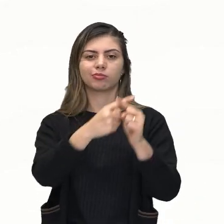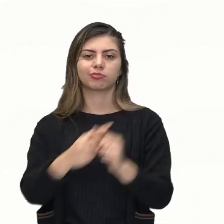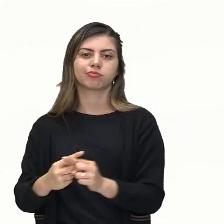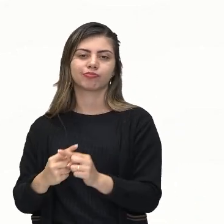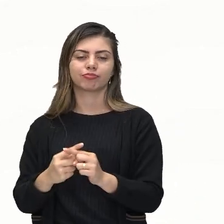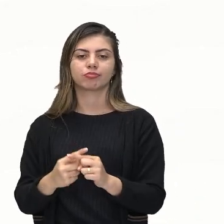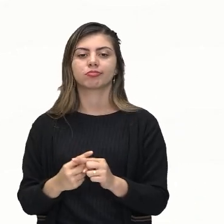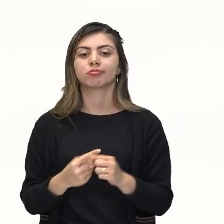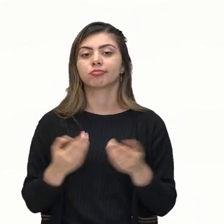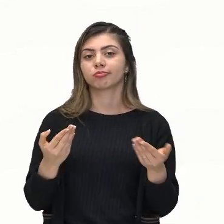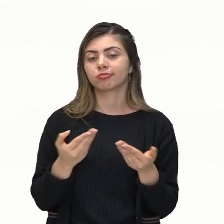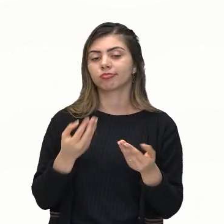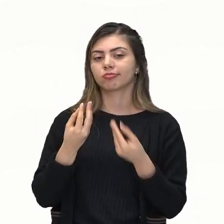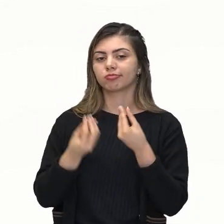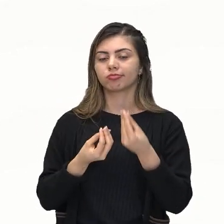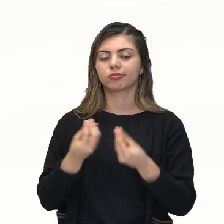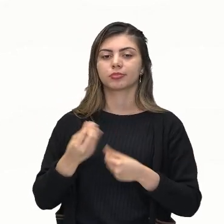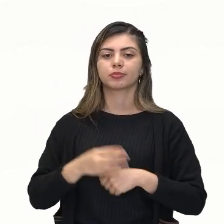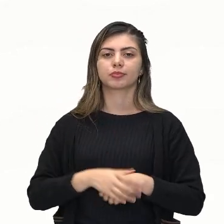Ó, você vai fazer